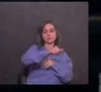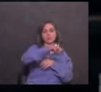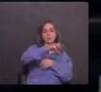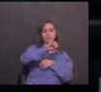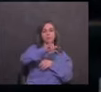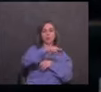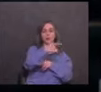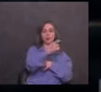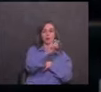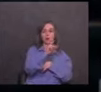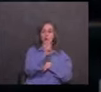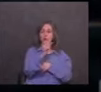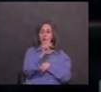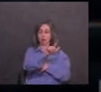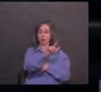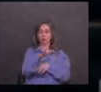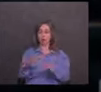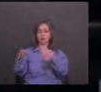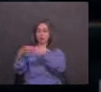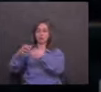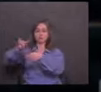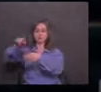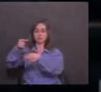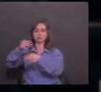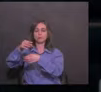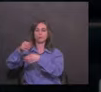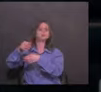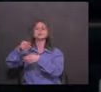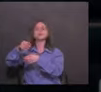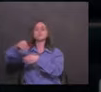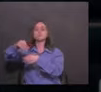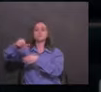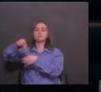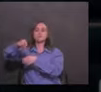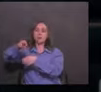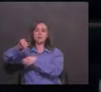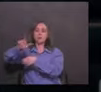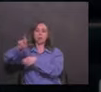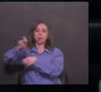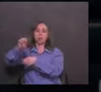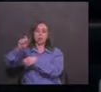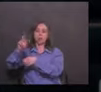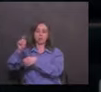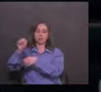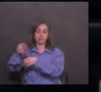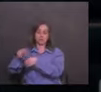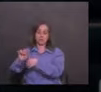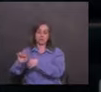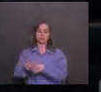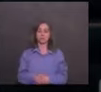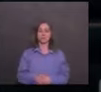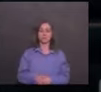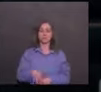vigília, grupos de paróquias da Vigararia dos Milagres. Assim, da meia-noite à uma, teremos